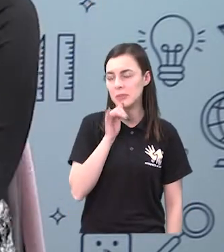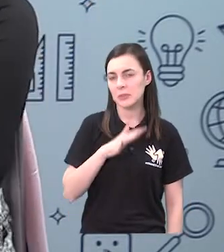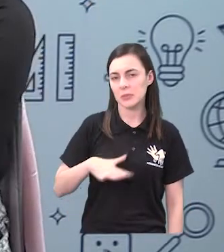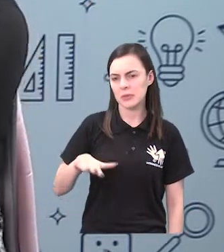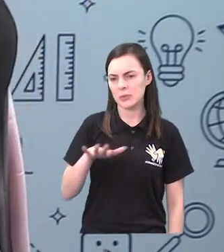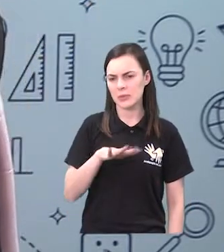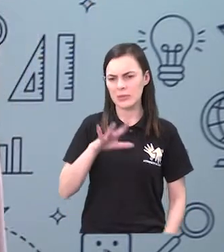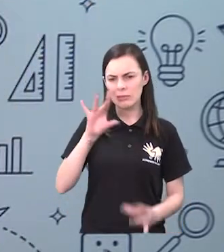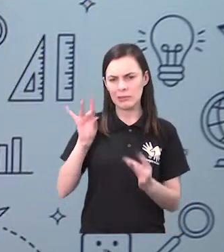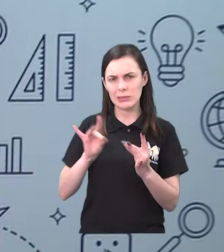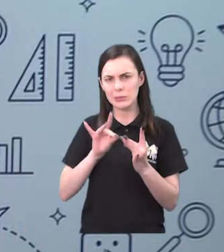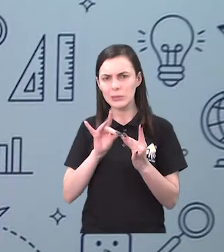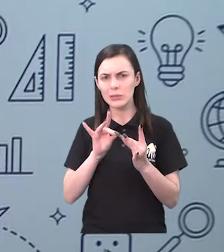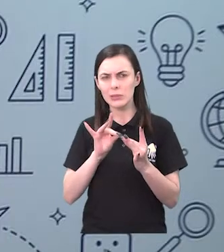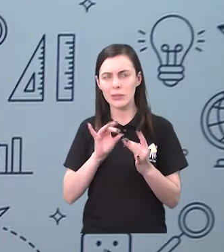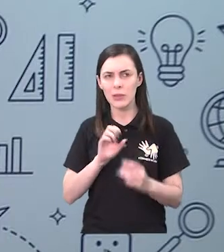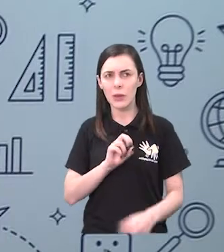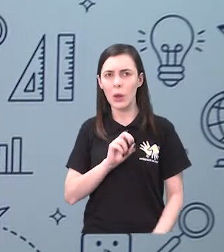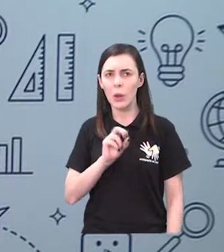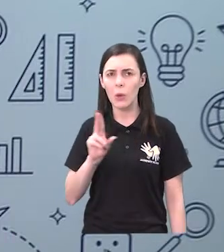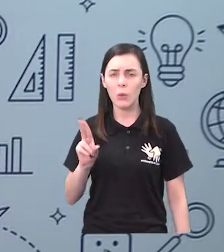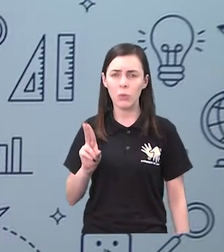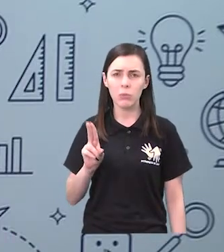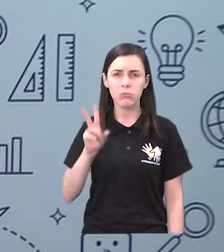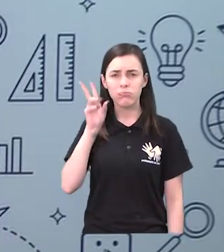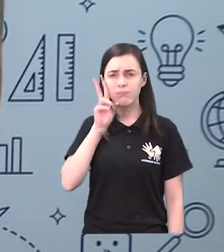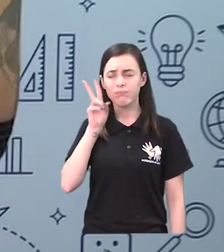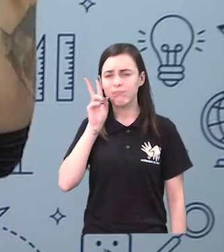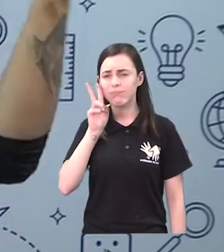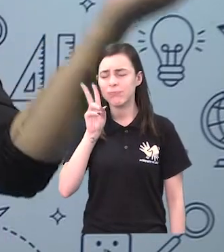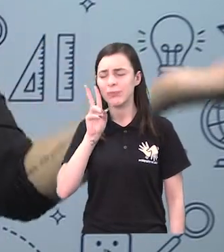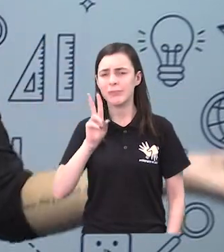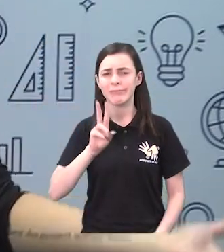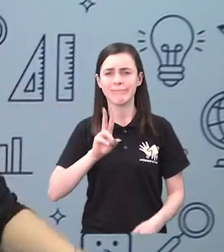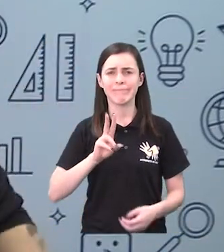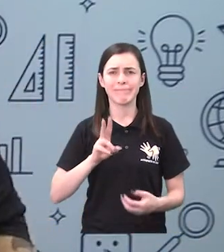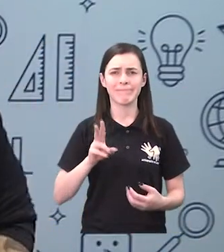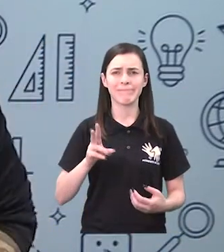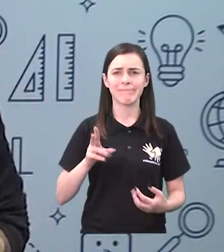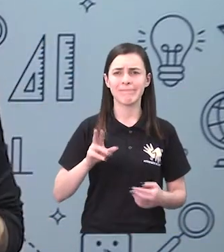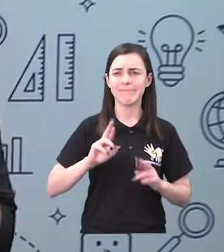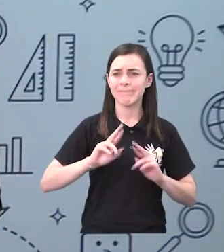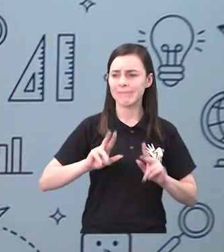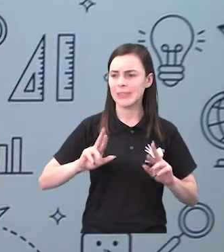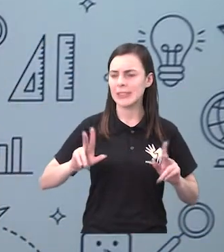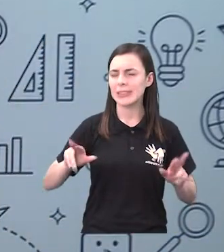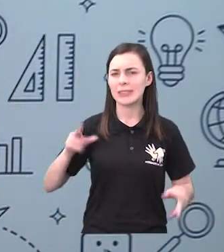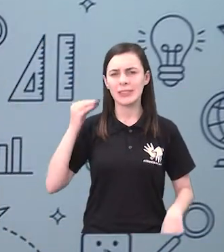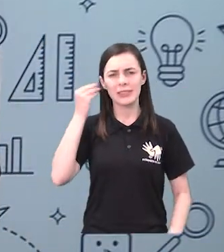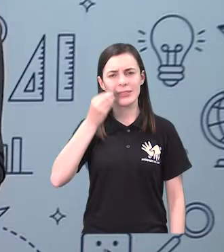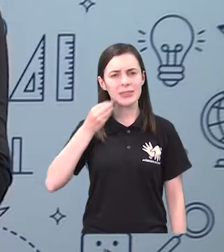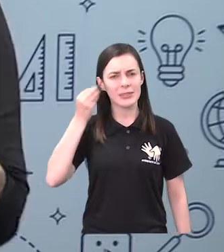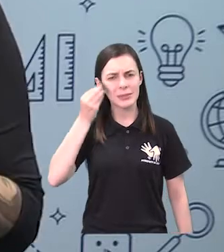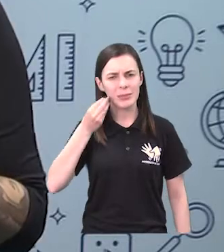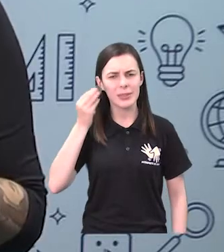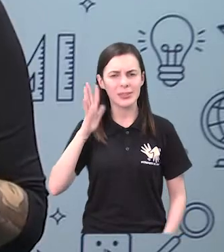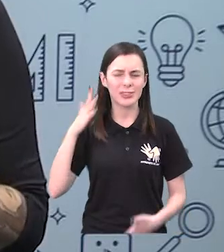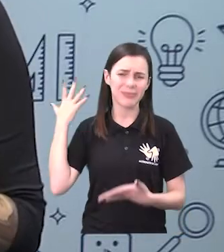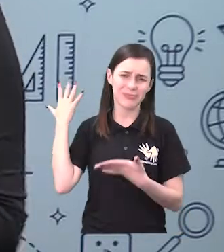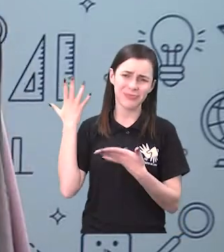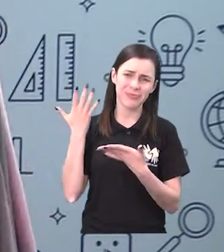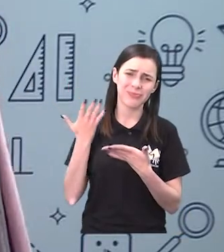se lembrar de uma situação bem específica ou você pode lembrar de muitas outras